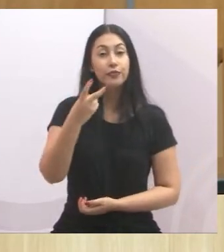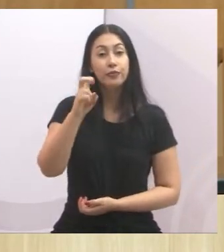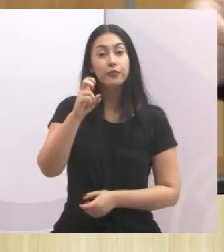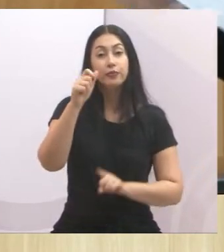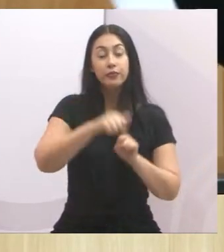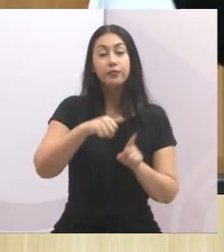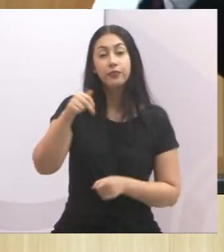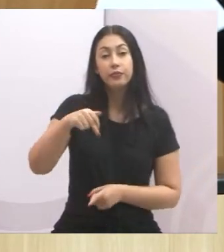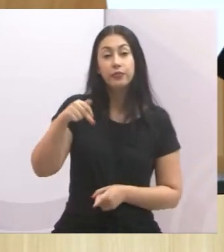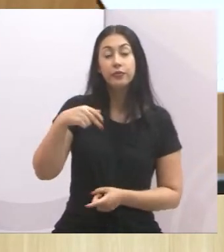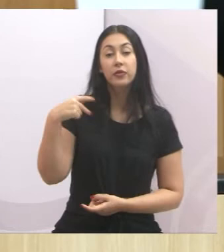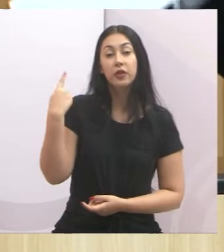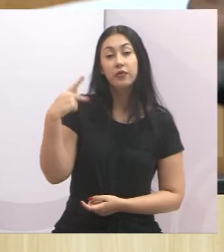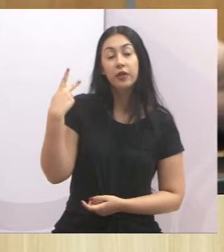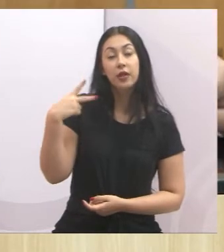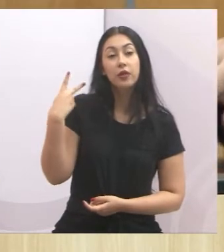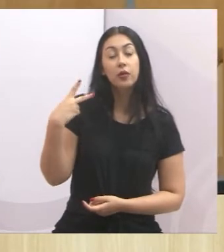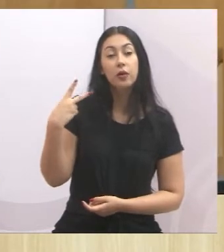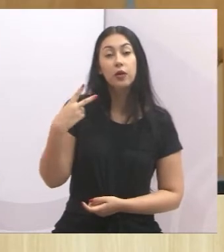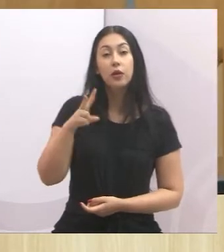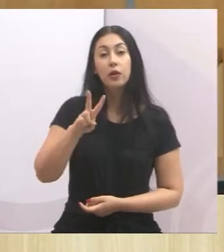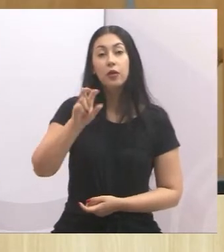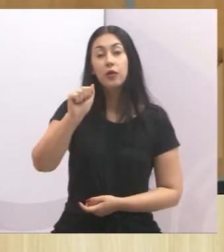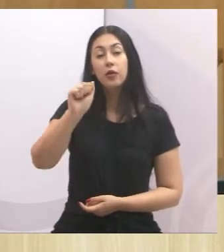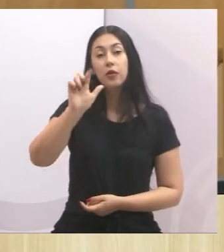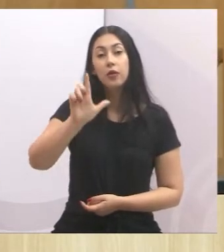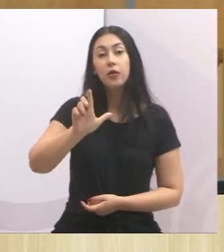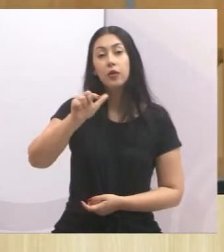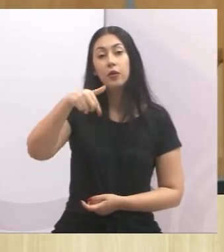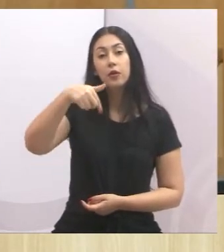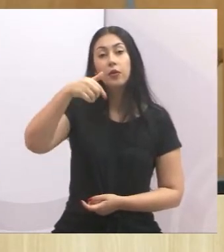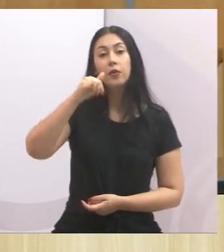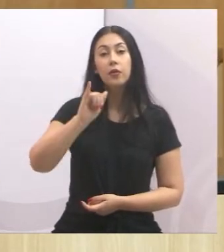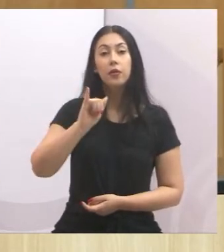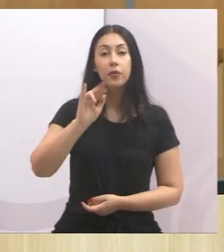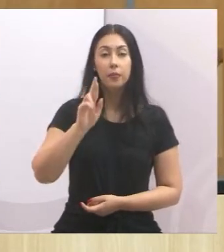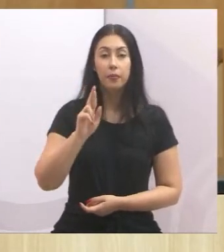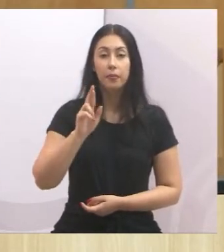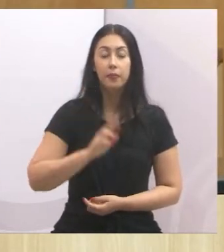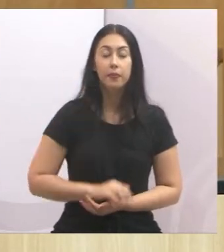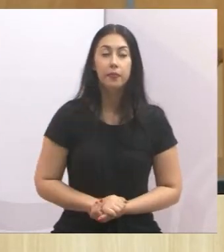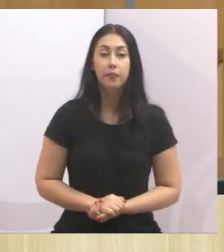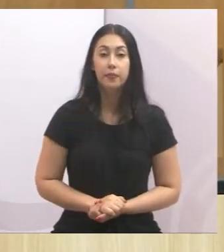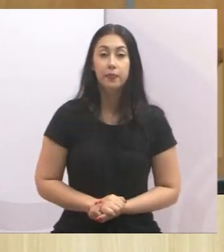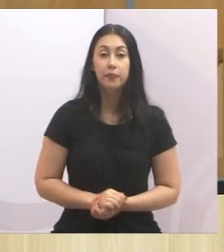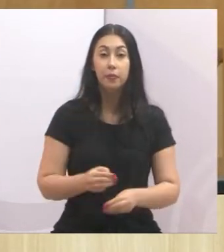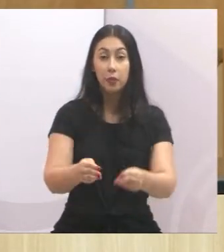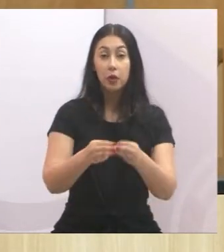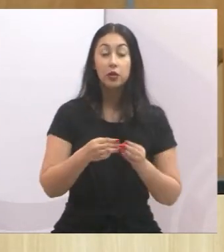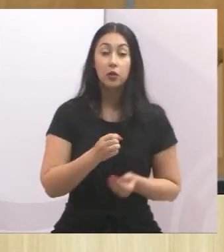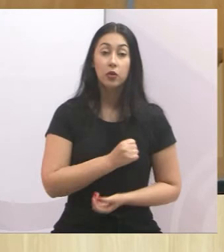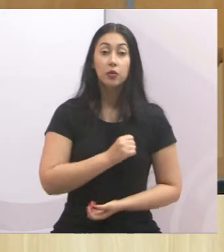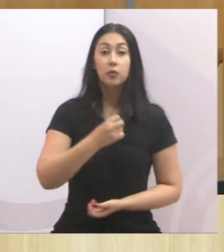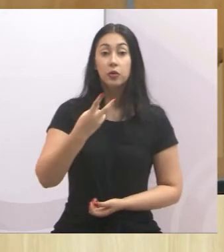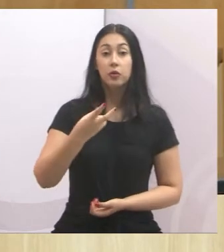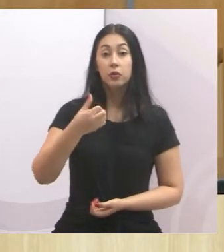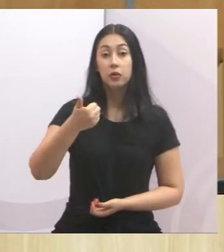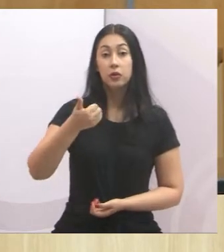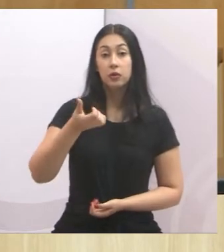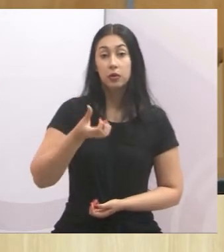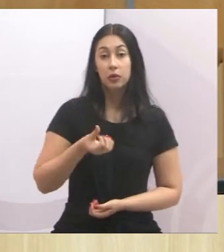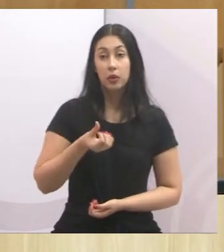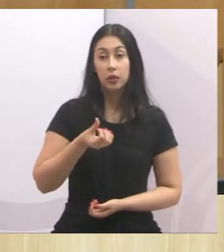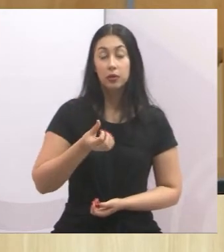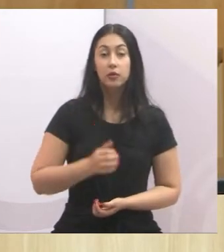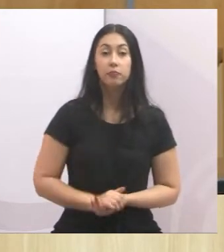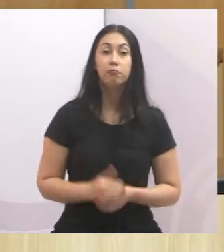novembro de 2020, autoria vereador Valmir do Parque Meia Lua. Moção número 216,